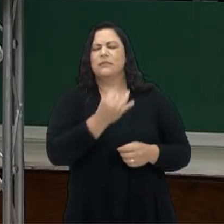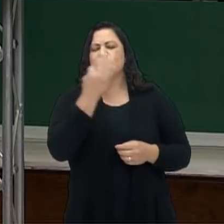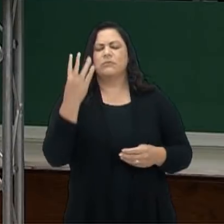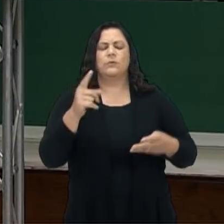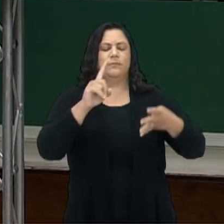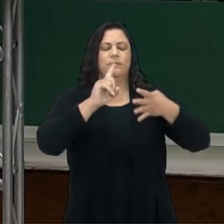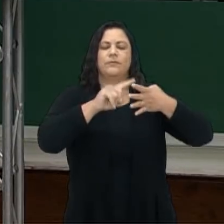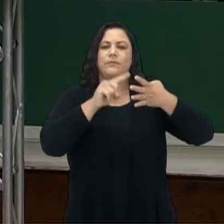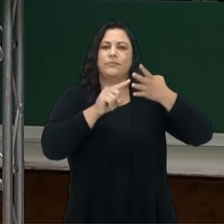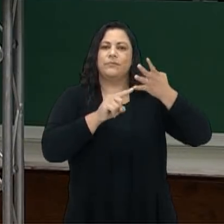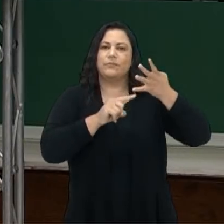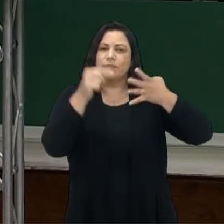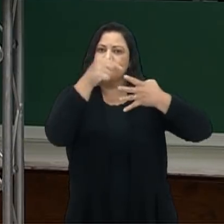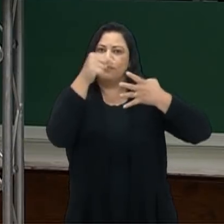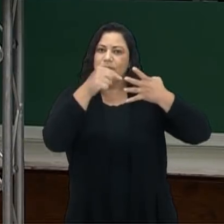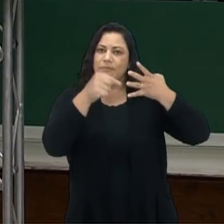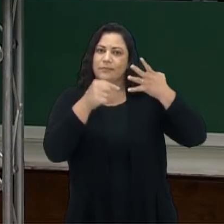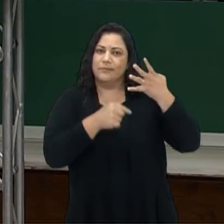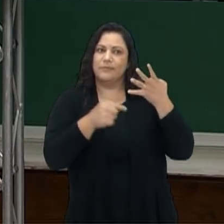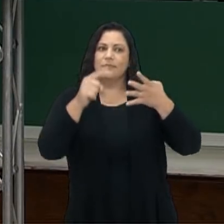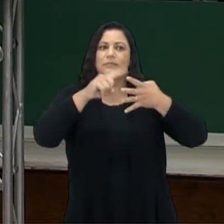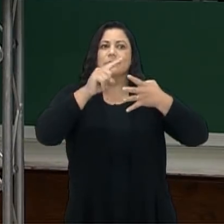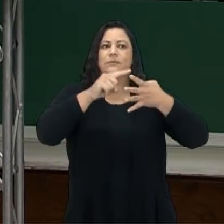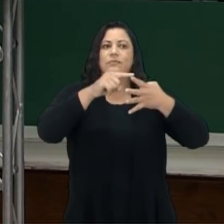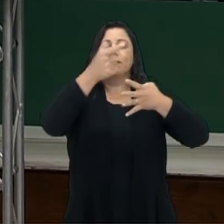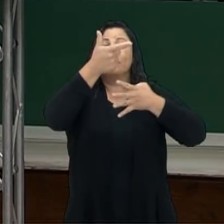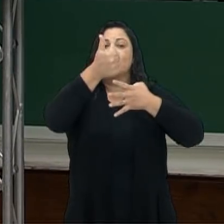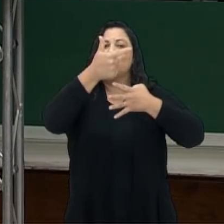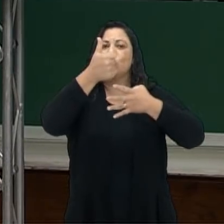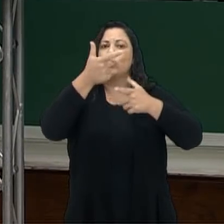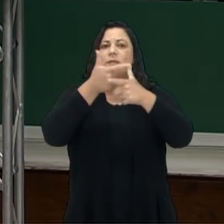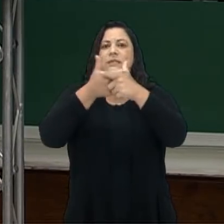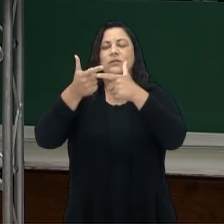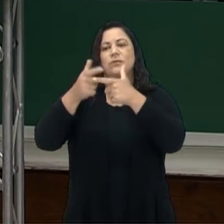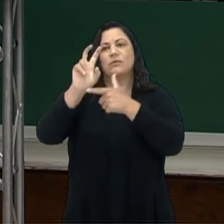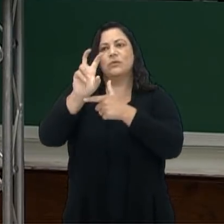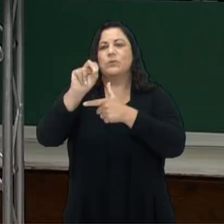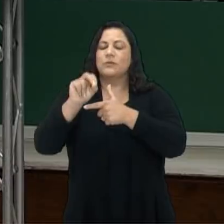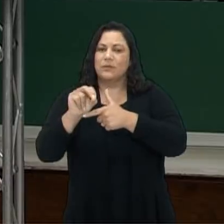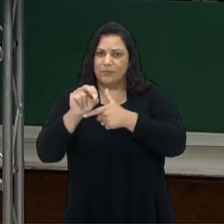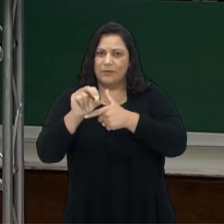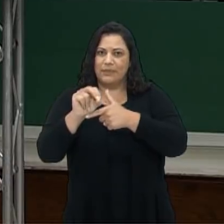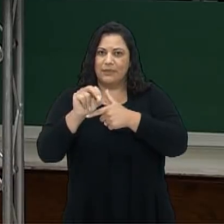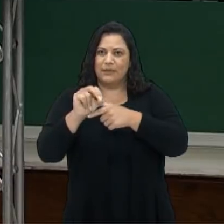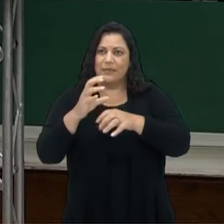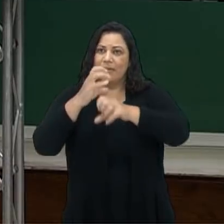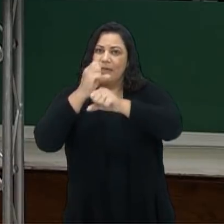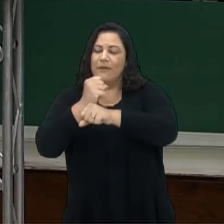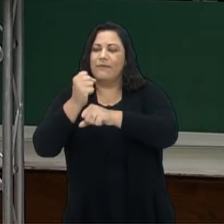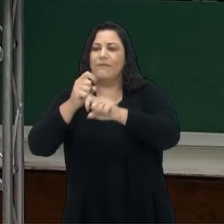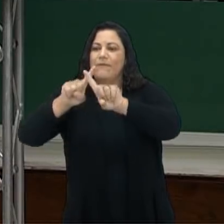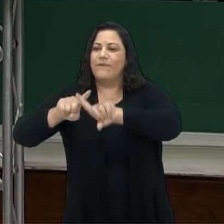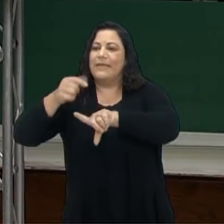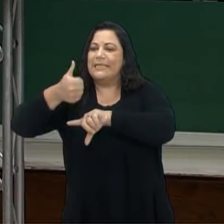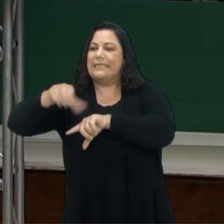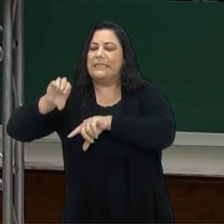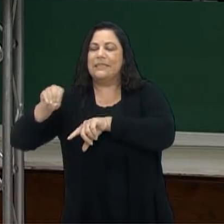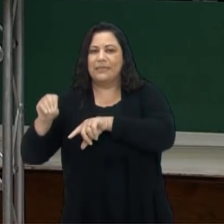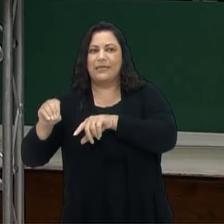que eu faço? Eu faço 12 dividido por 50, que é o total de elementos, vezes 100. Me dá um percentual